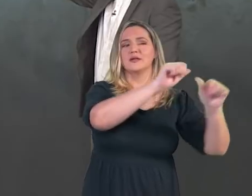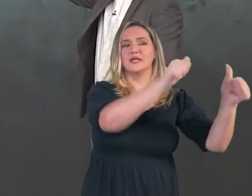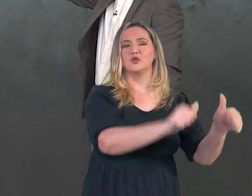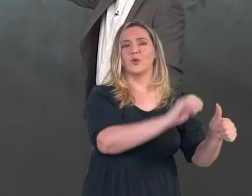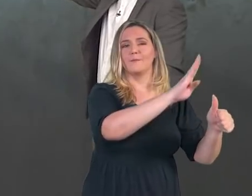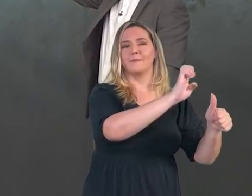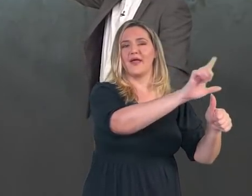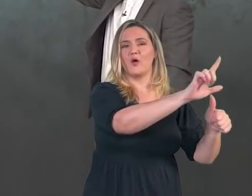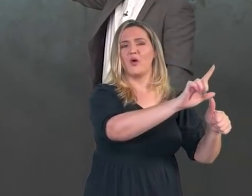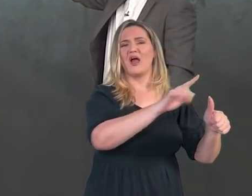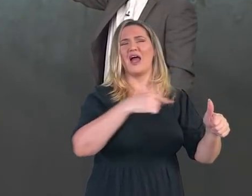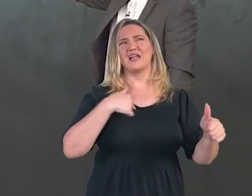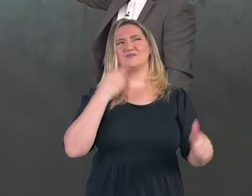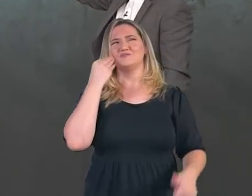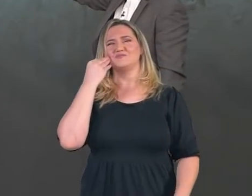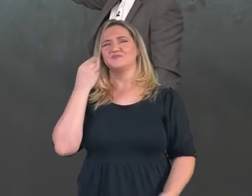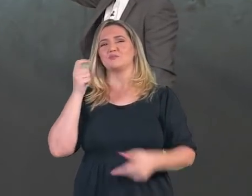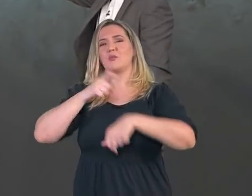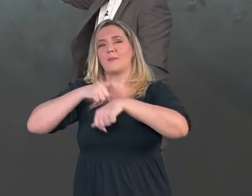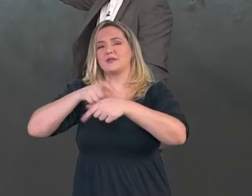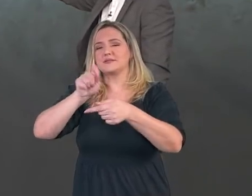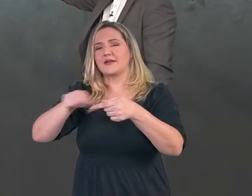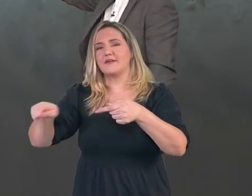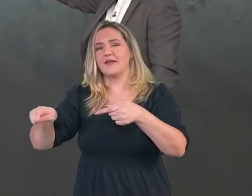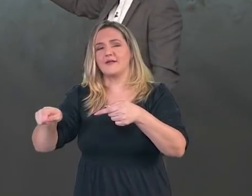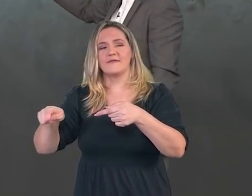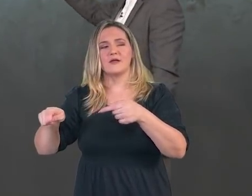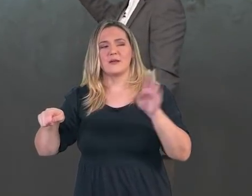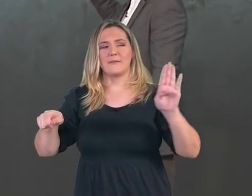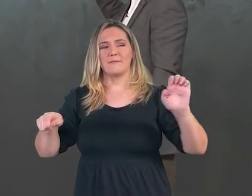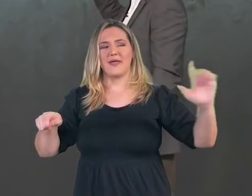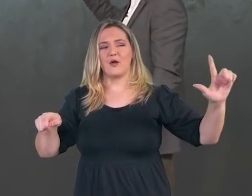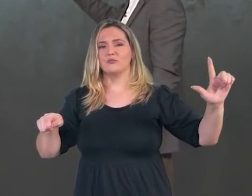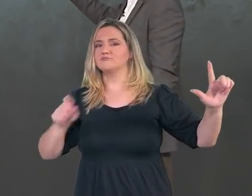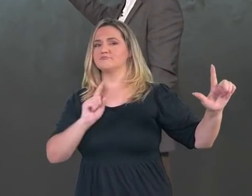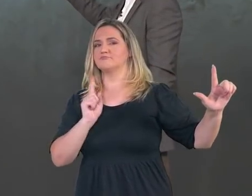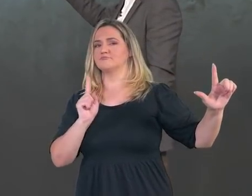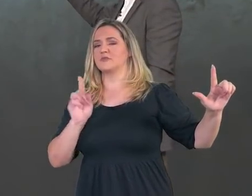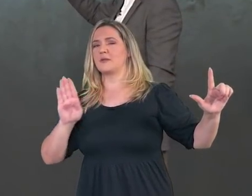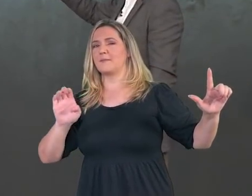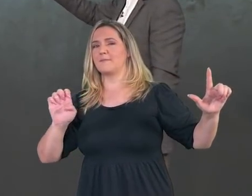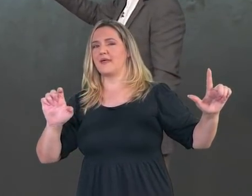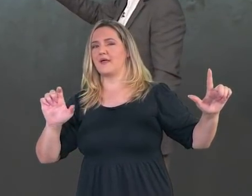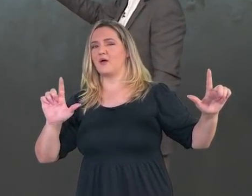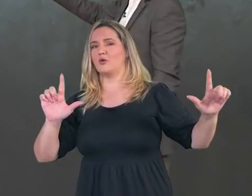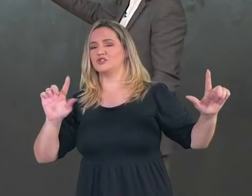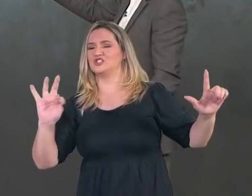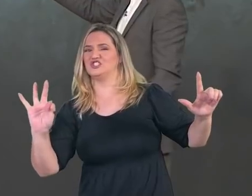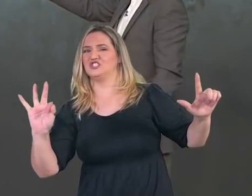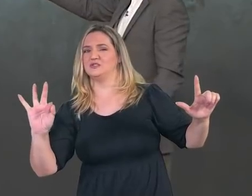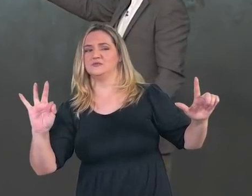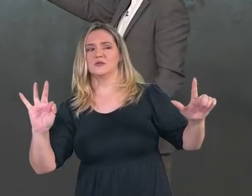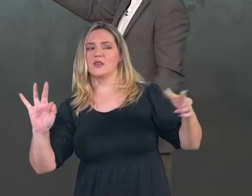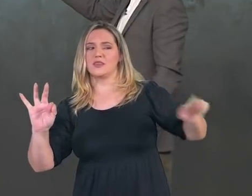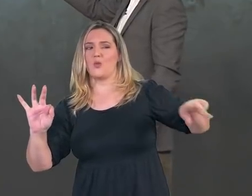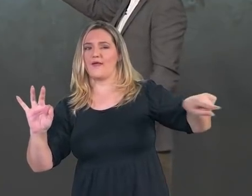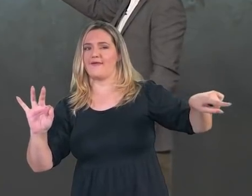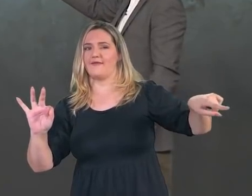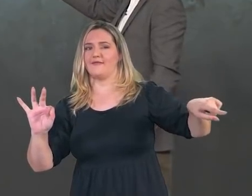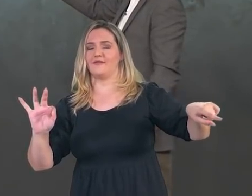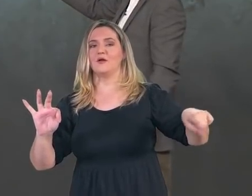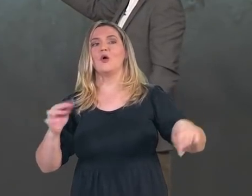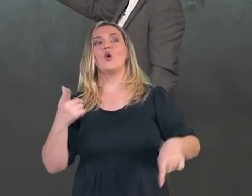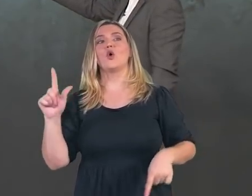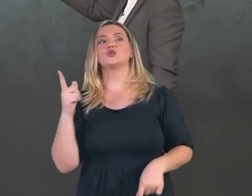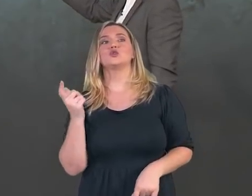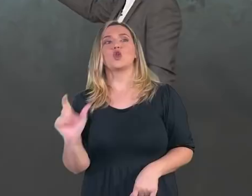letra ao nome original e ele vira Belt. Sadraque, originalmente seria